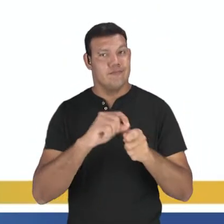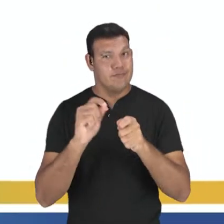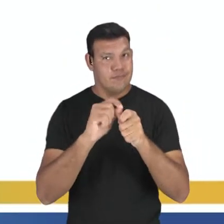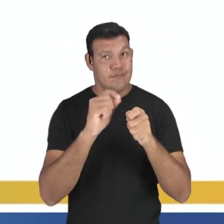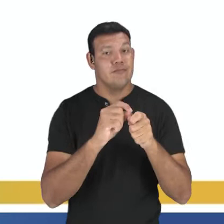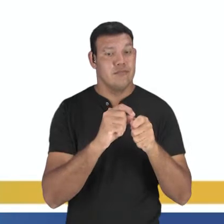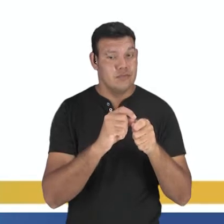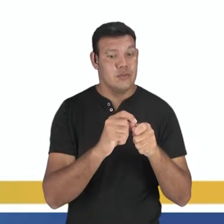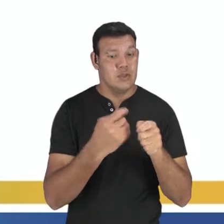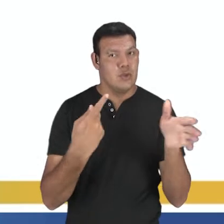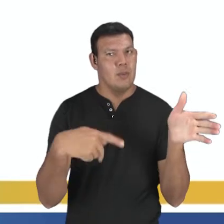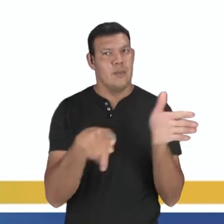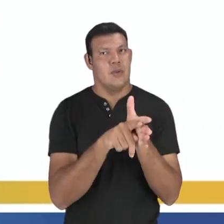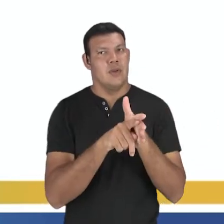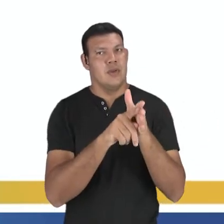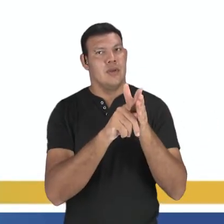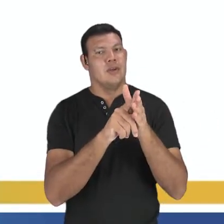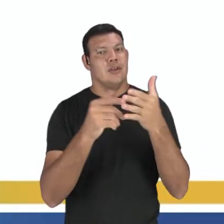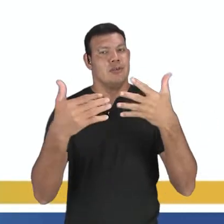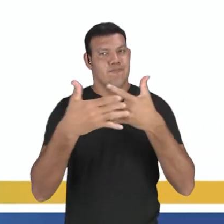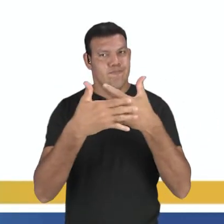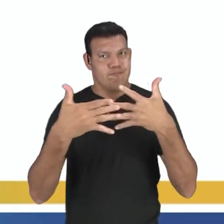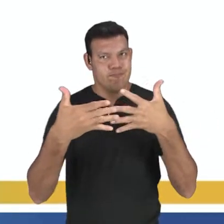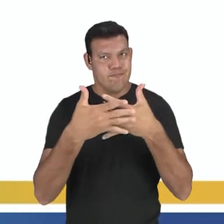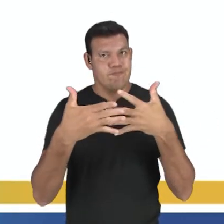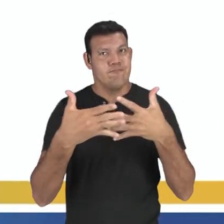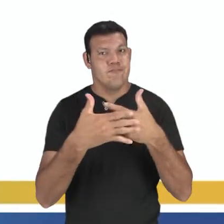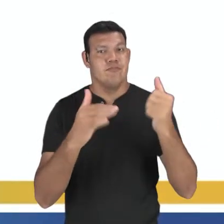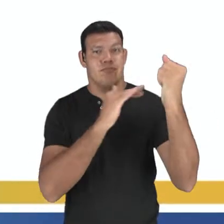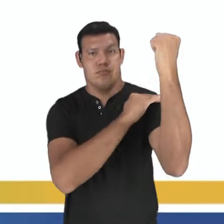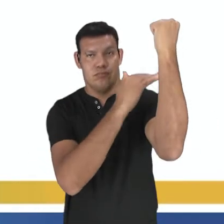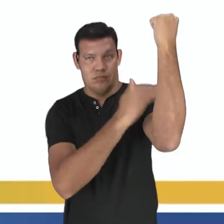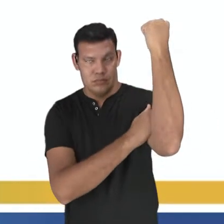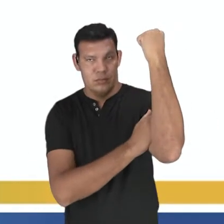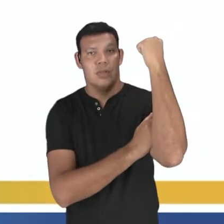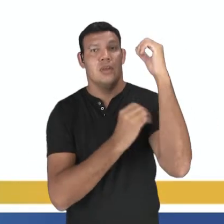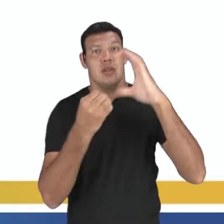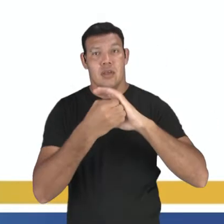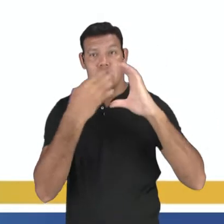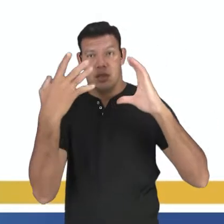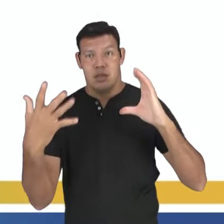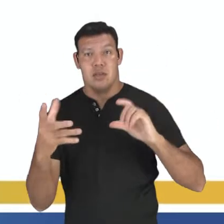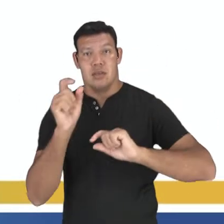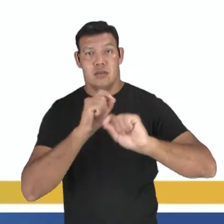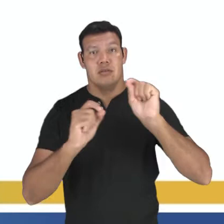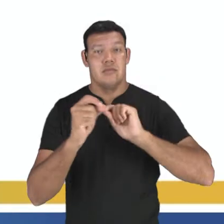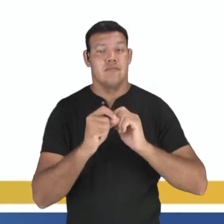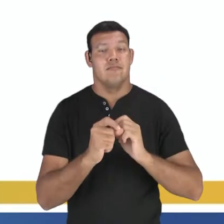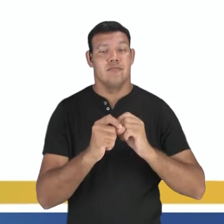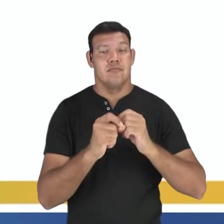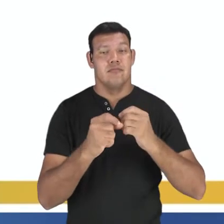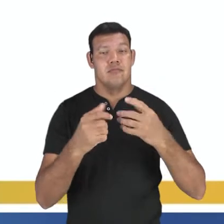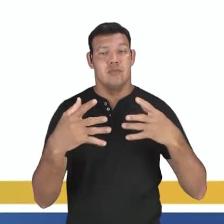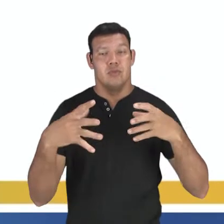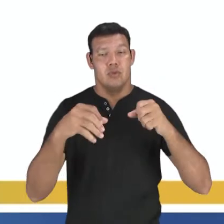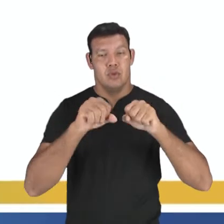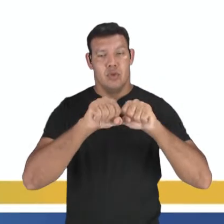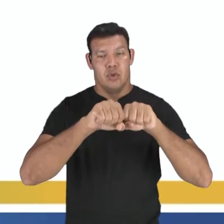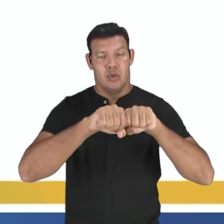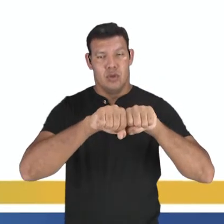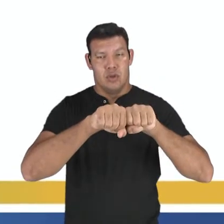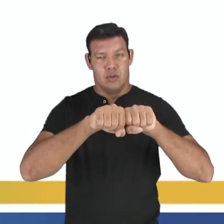tecidos musculares. E a principal característica desses tecidos vão ser quais? Vai ser aí a capacidade de contração, e